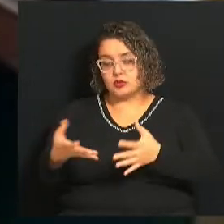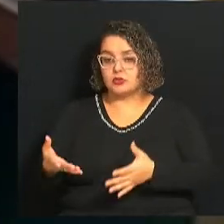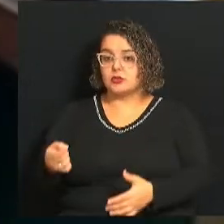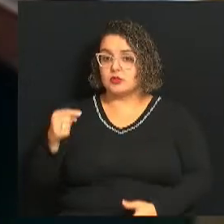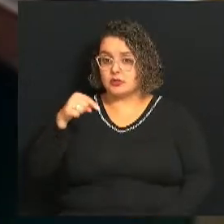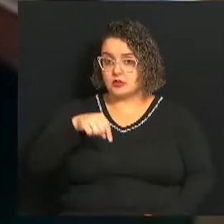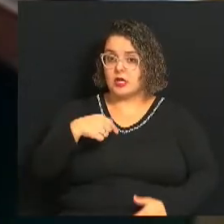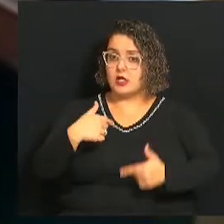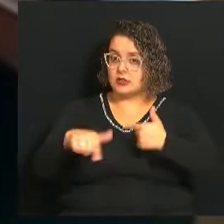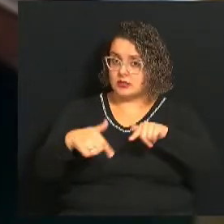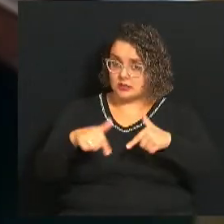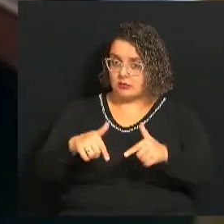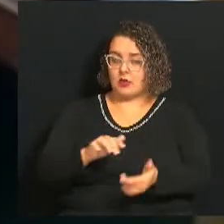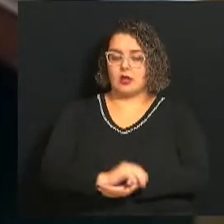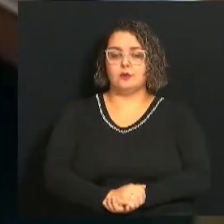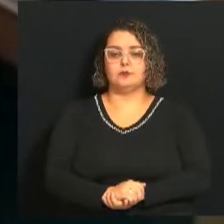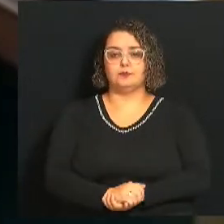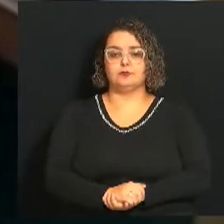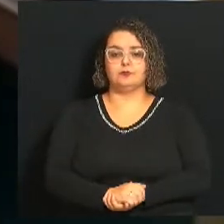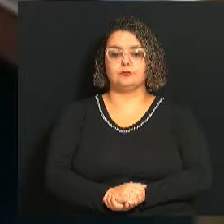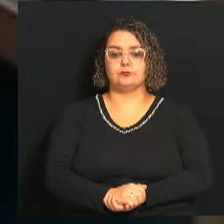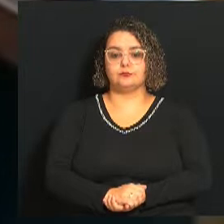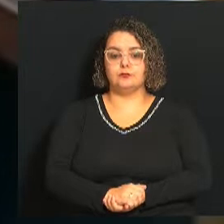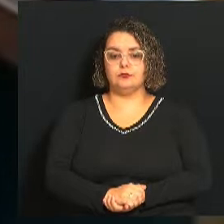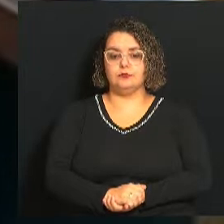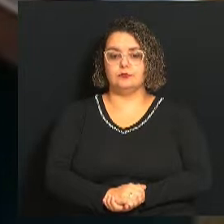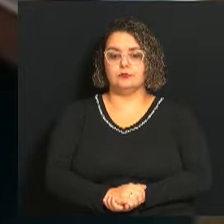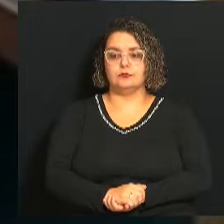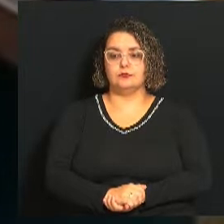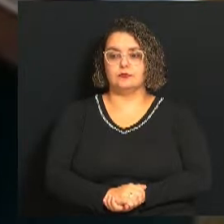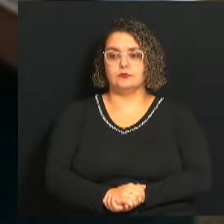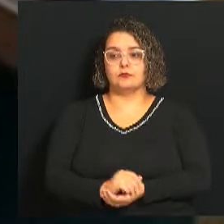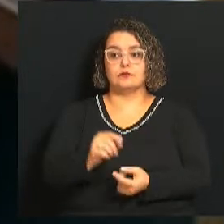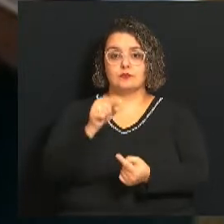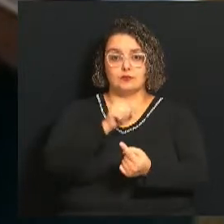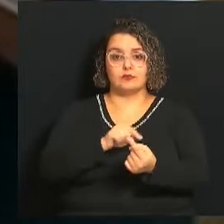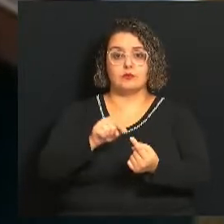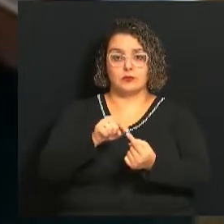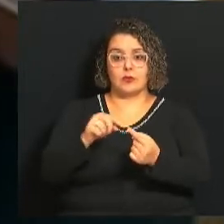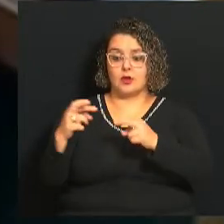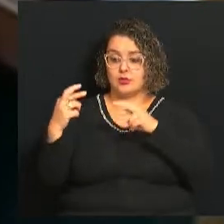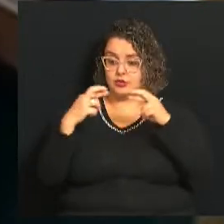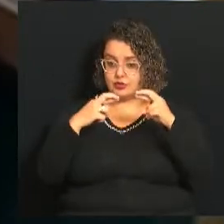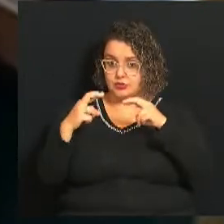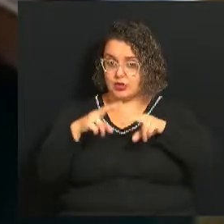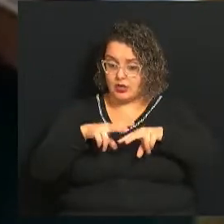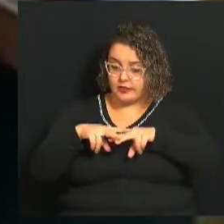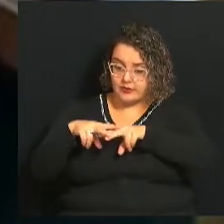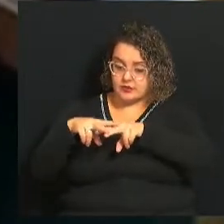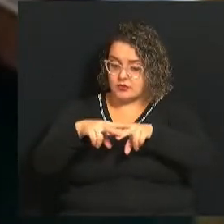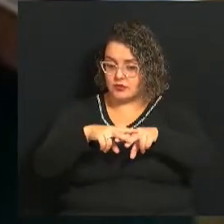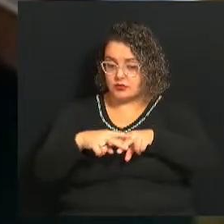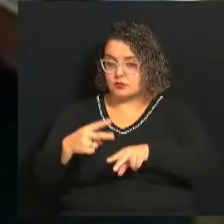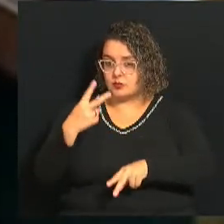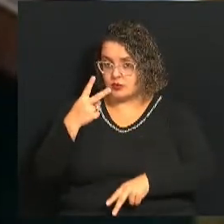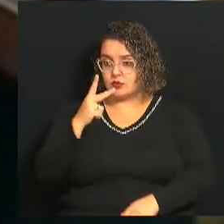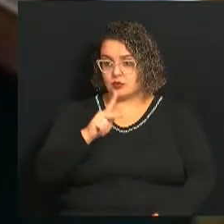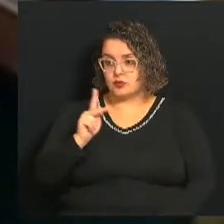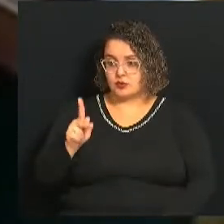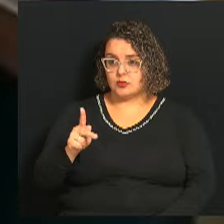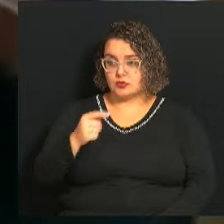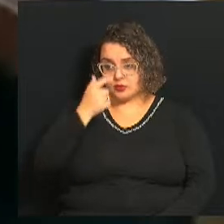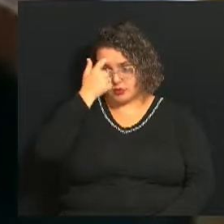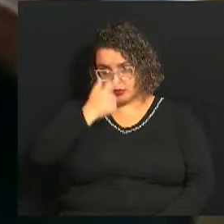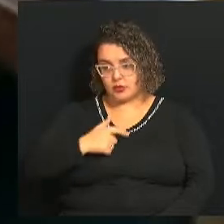trabalho ele foi objeto de revisão por 2 professores, eu fui um deles,